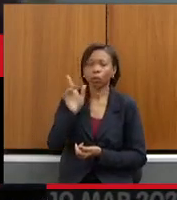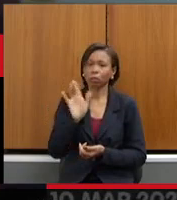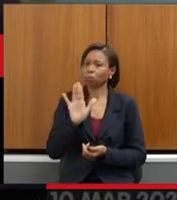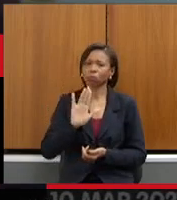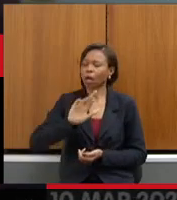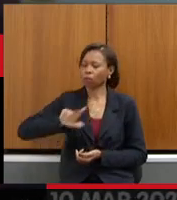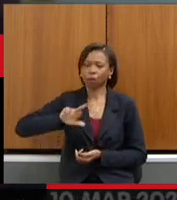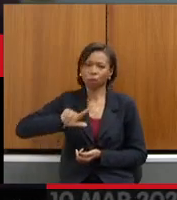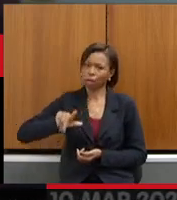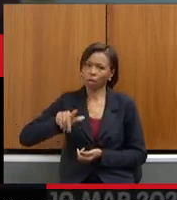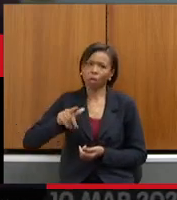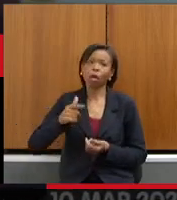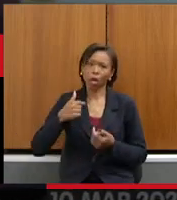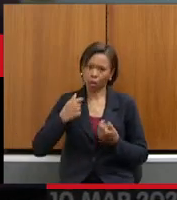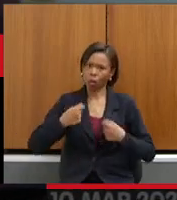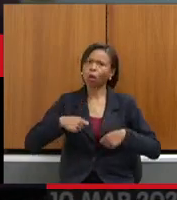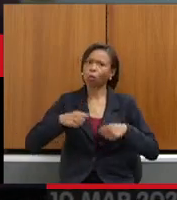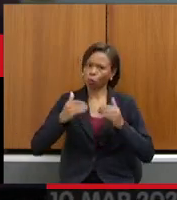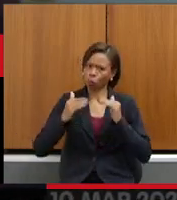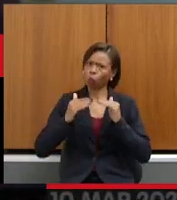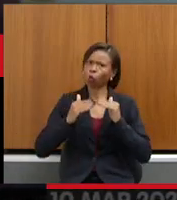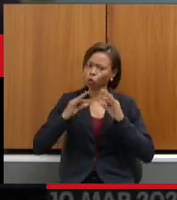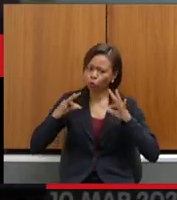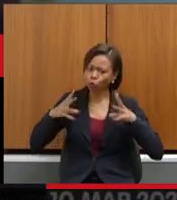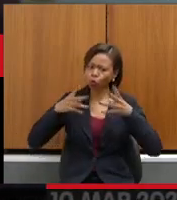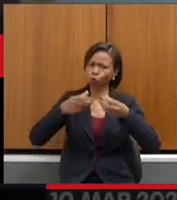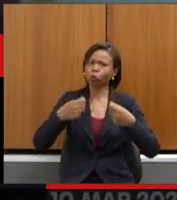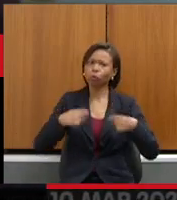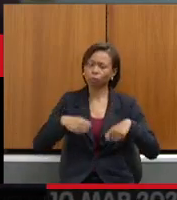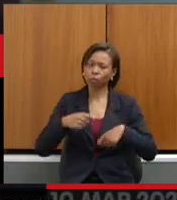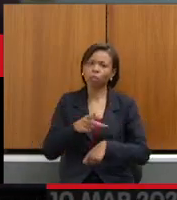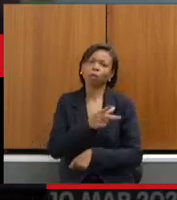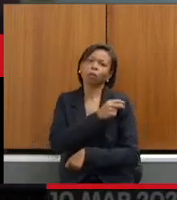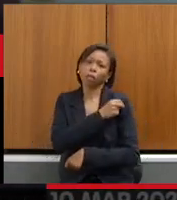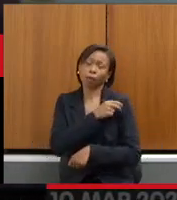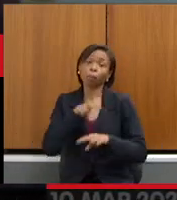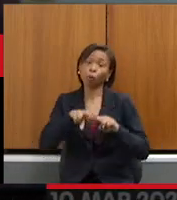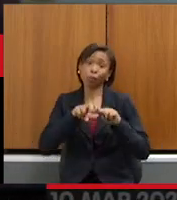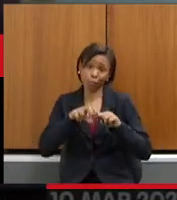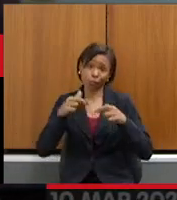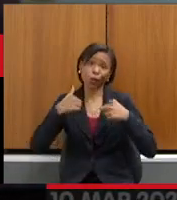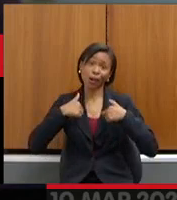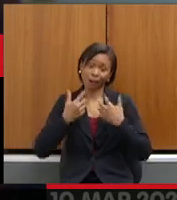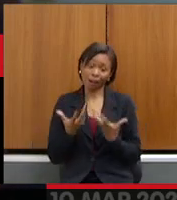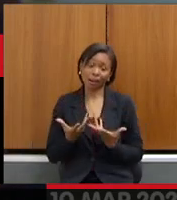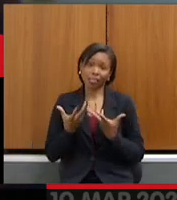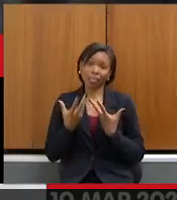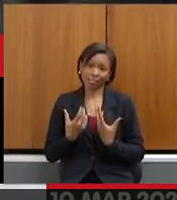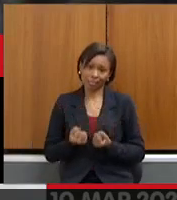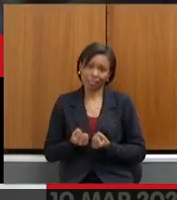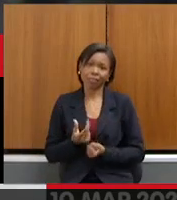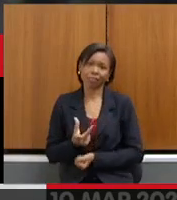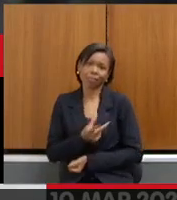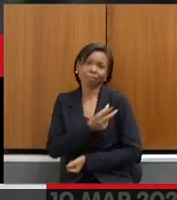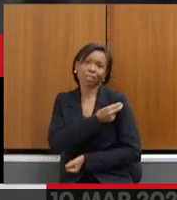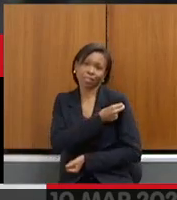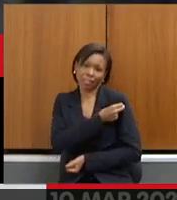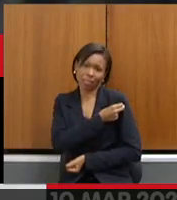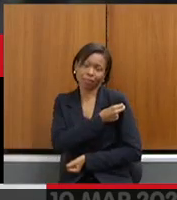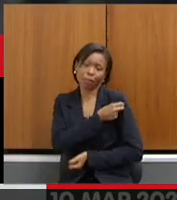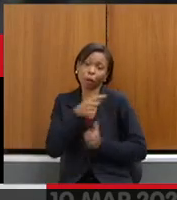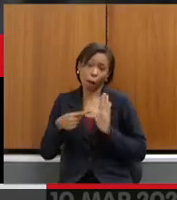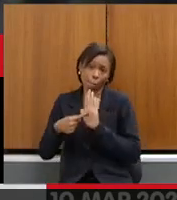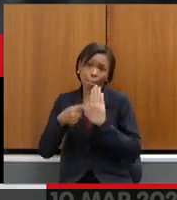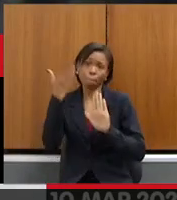Não concordo com nenhum movimento contra a vacinação então Foi simplesmente por isso porque eu já vem trabalhando há muito